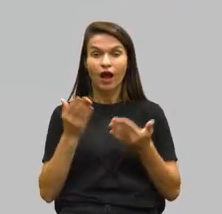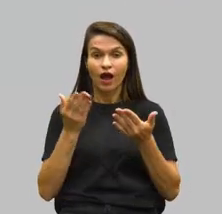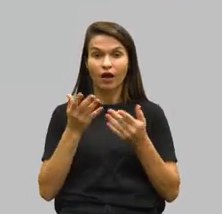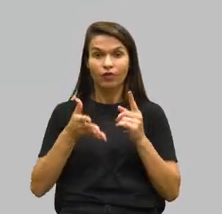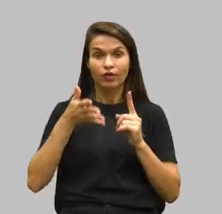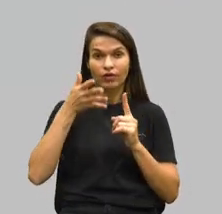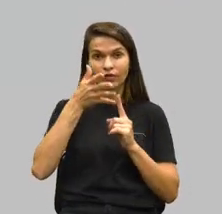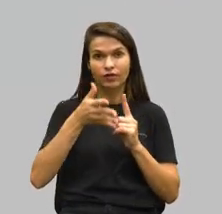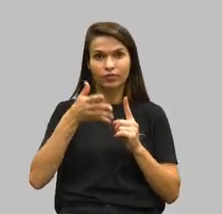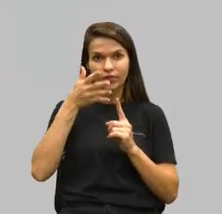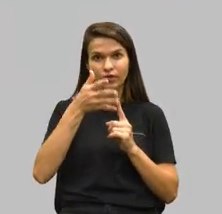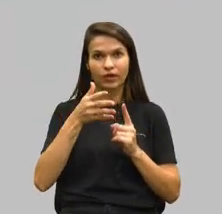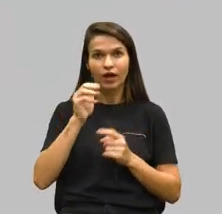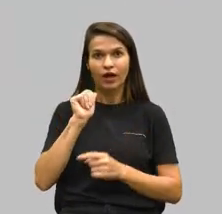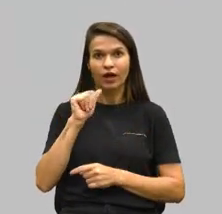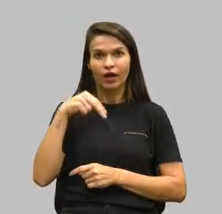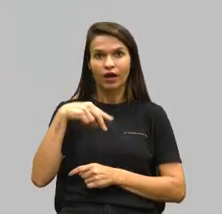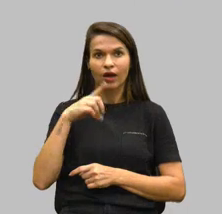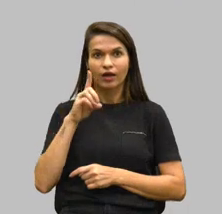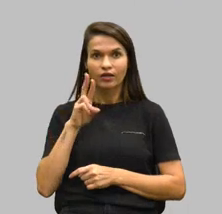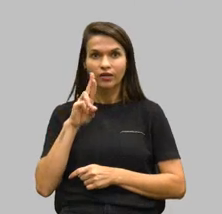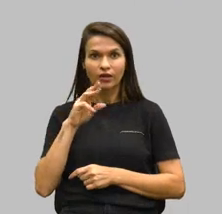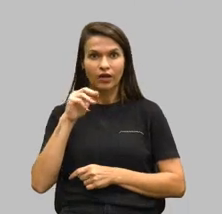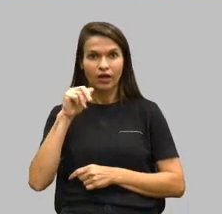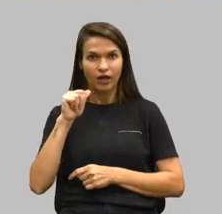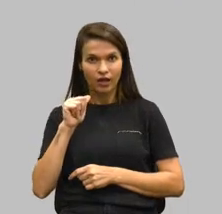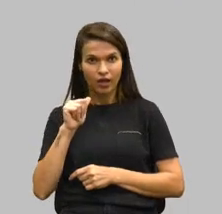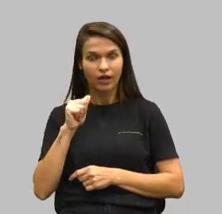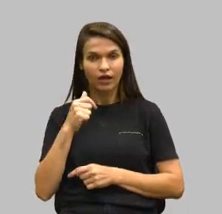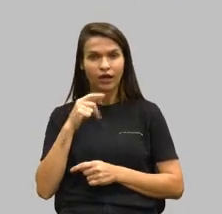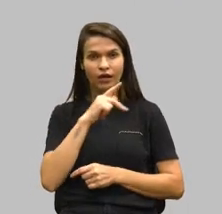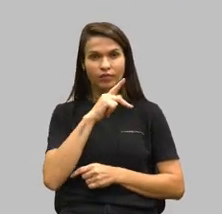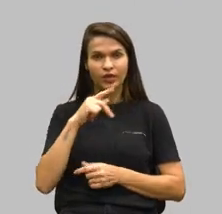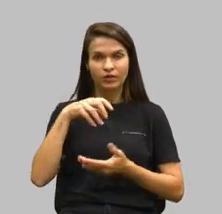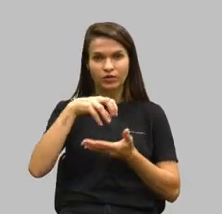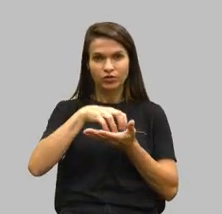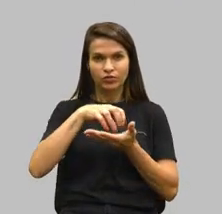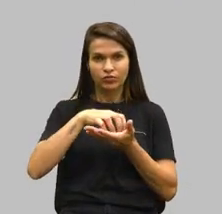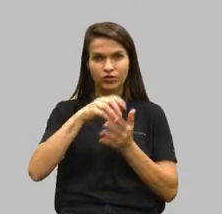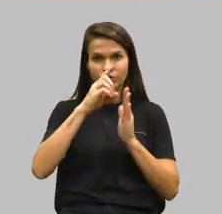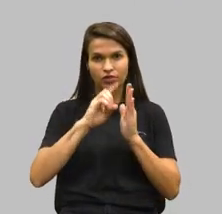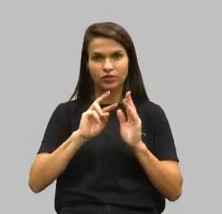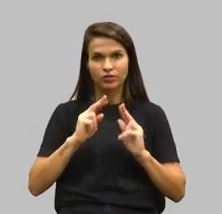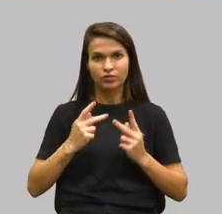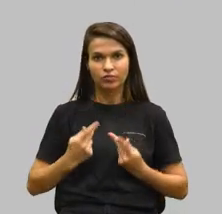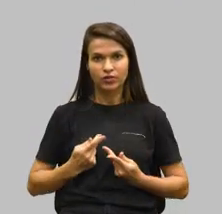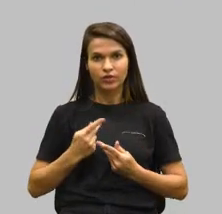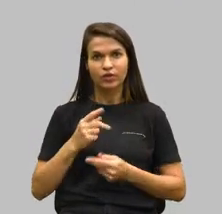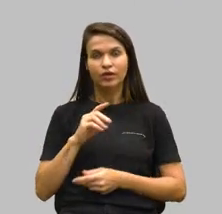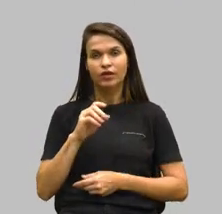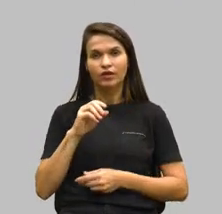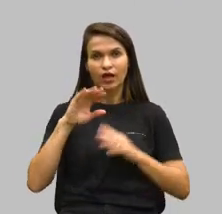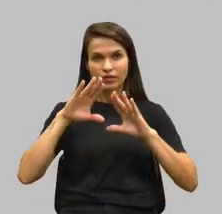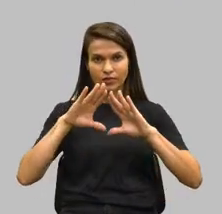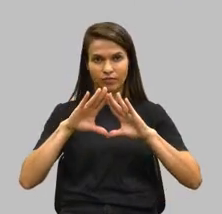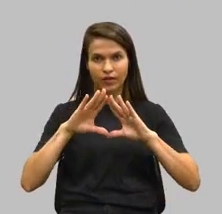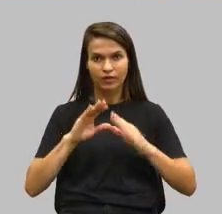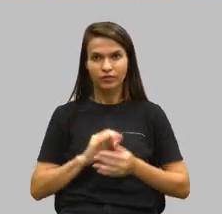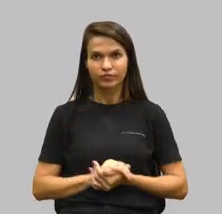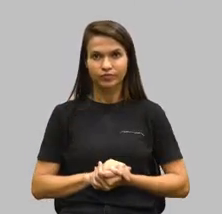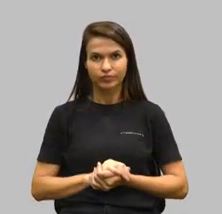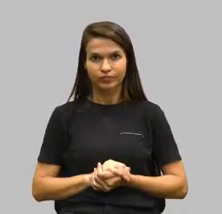deputada Andreia de Jesus que é presidenta da Comissão de Direitos Humanos da Assembleia Obrigada